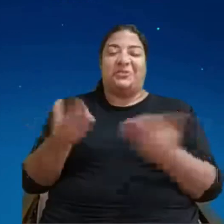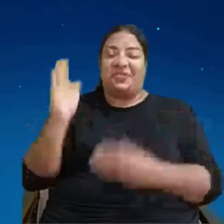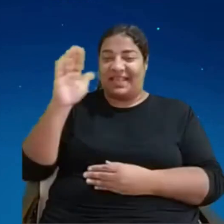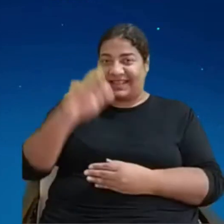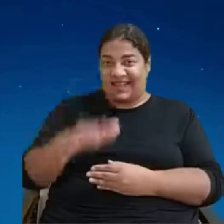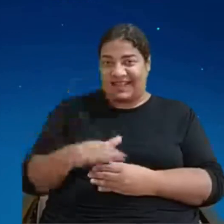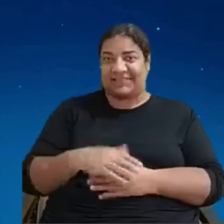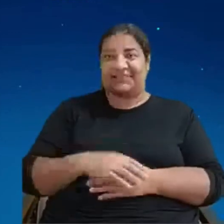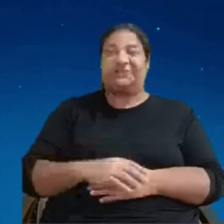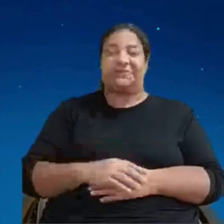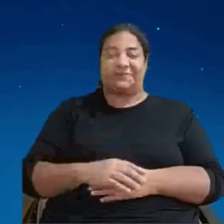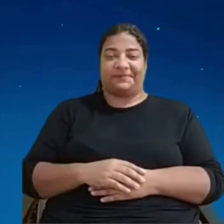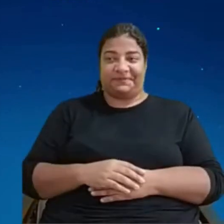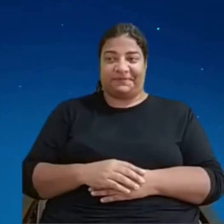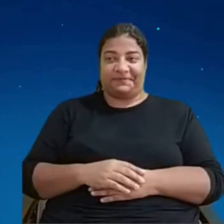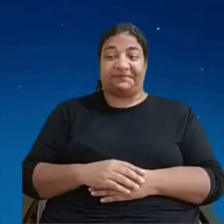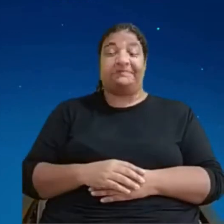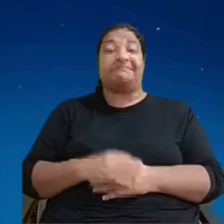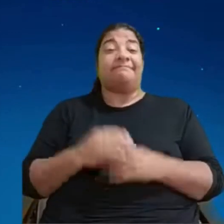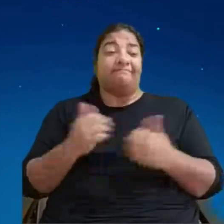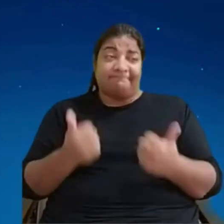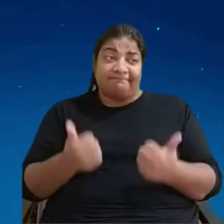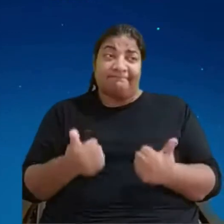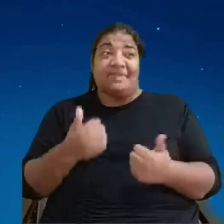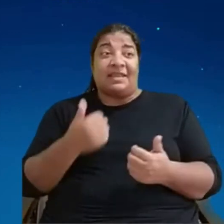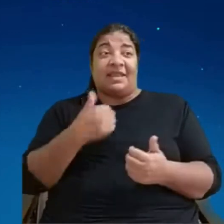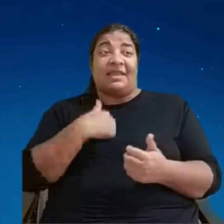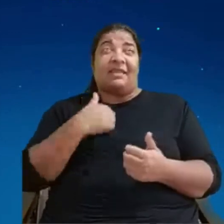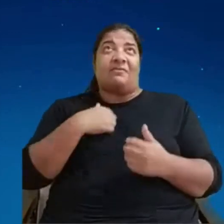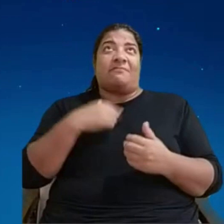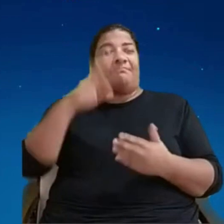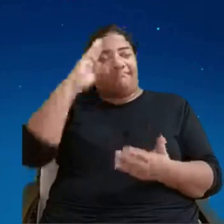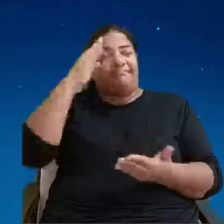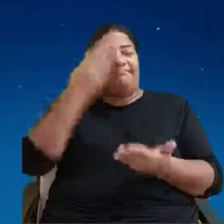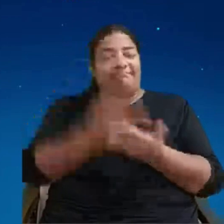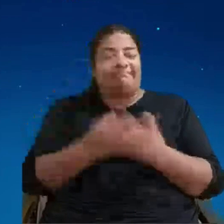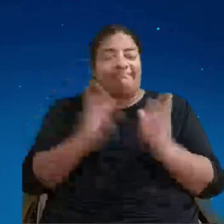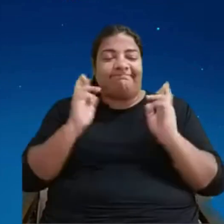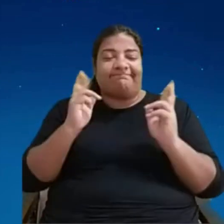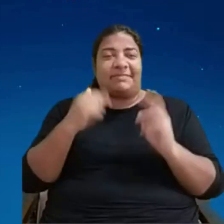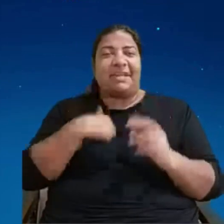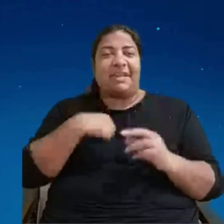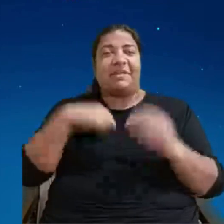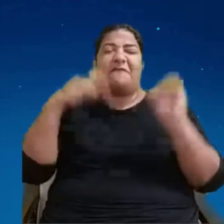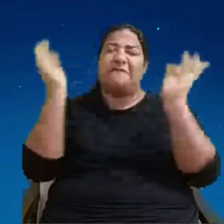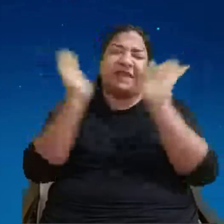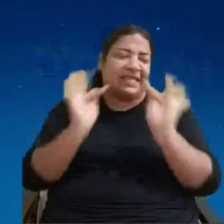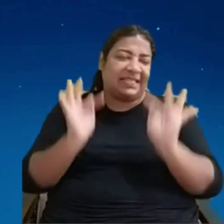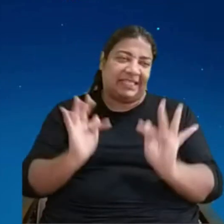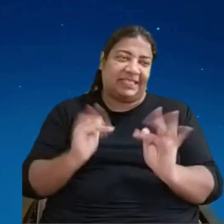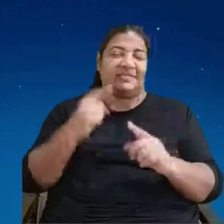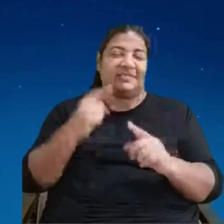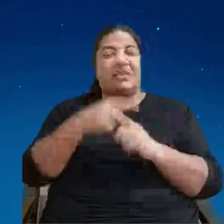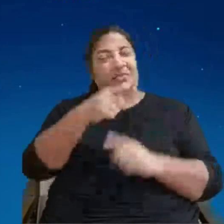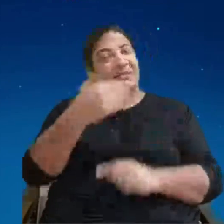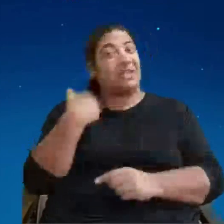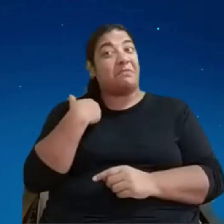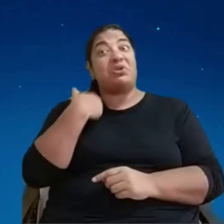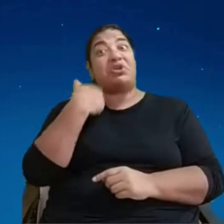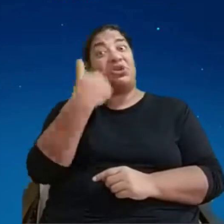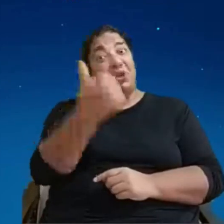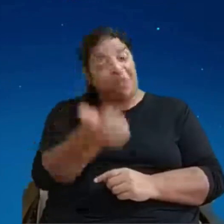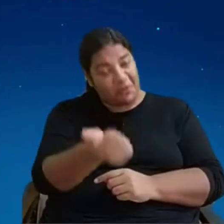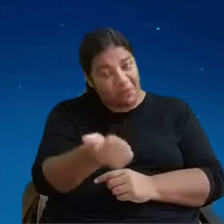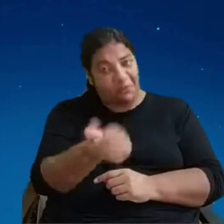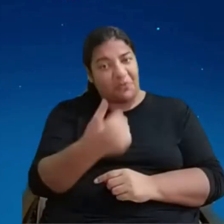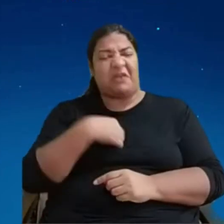Olha, eu espero muito, sabe? Assim, eu fiquei muito feliz com o convite e, assim, tenho muita admiração